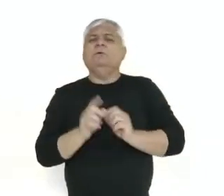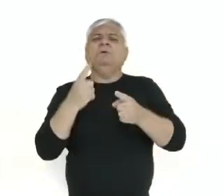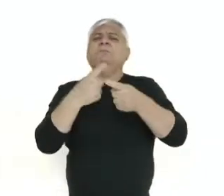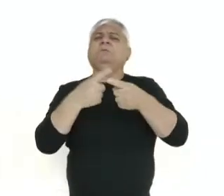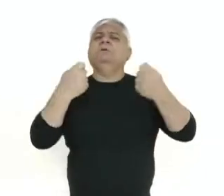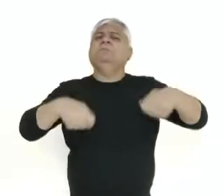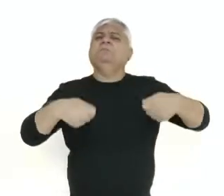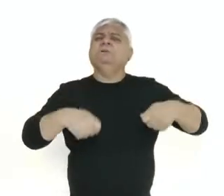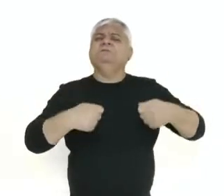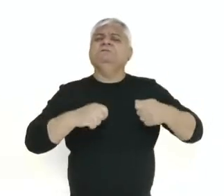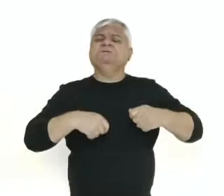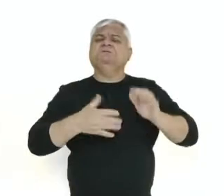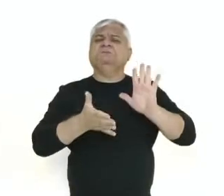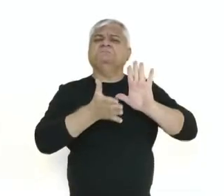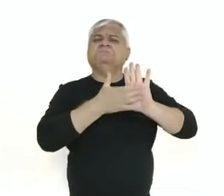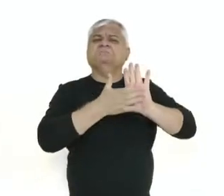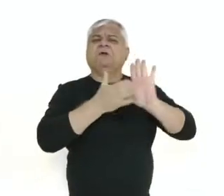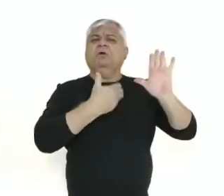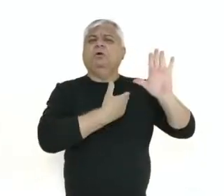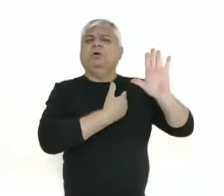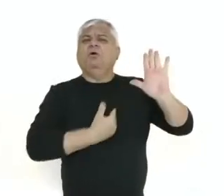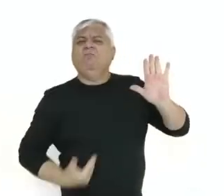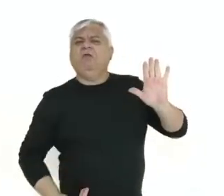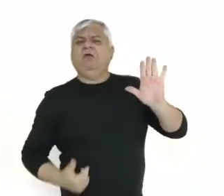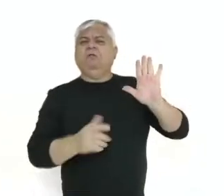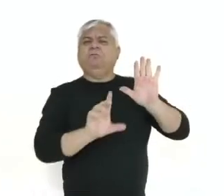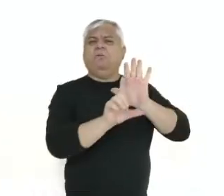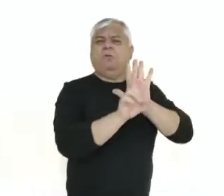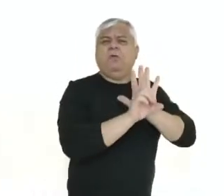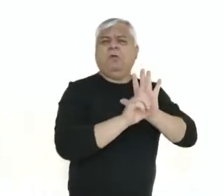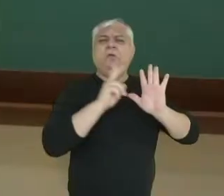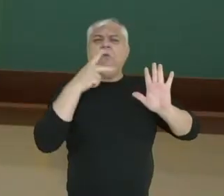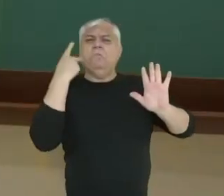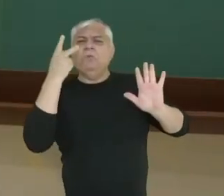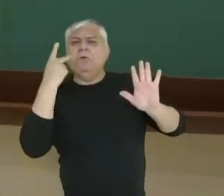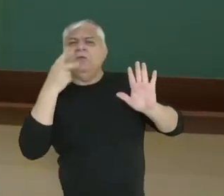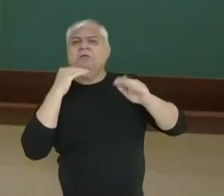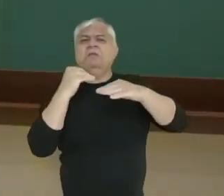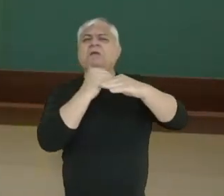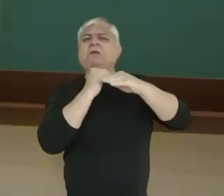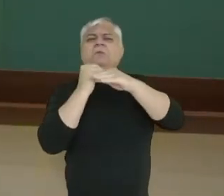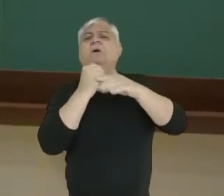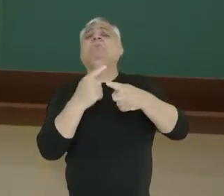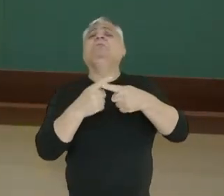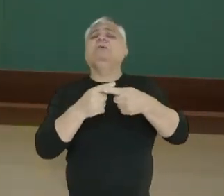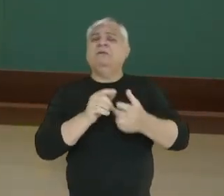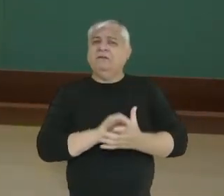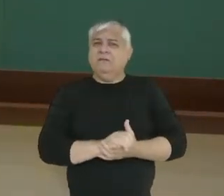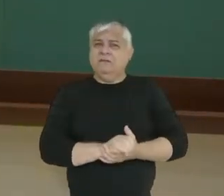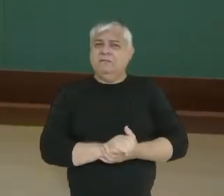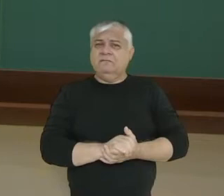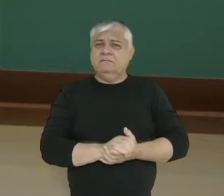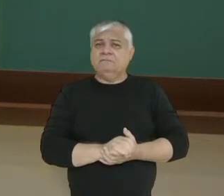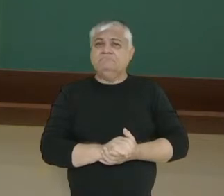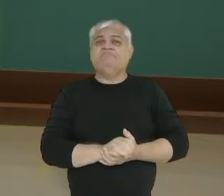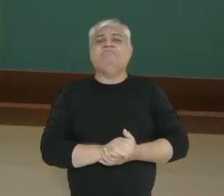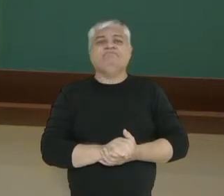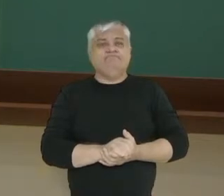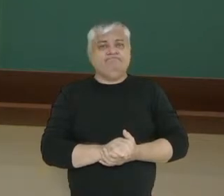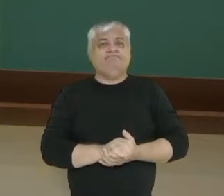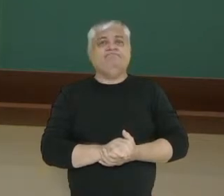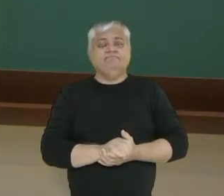precisamos de ações governamentais que buscam por políticas de igualdade? Porque a gente